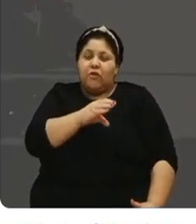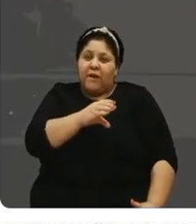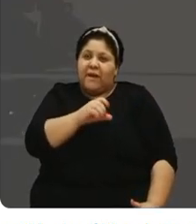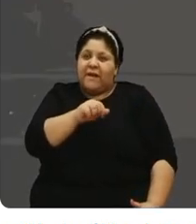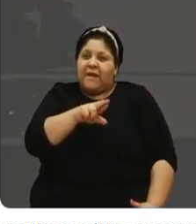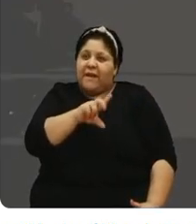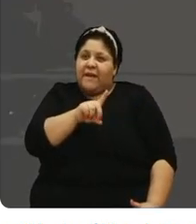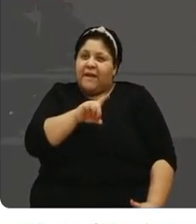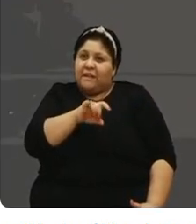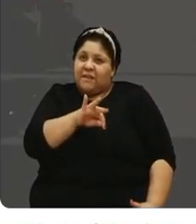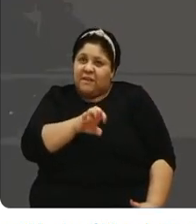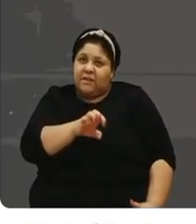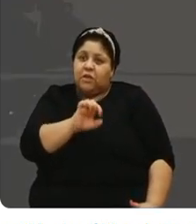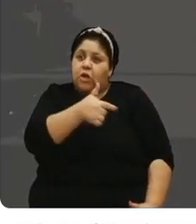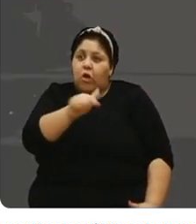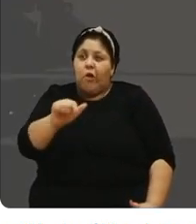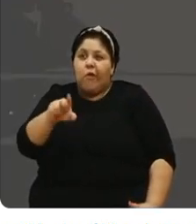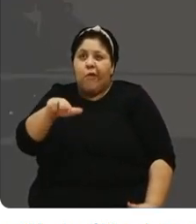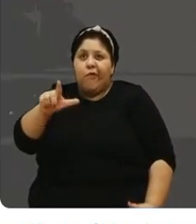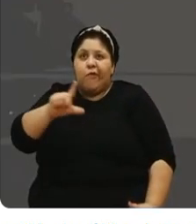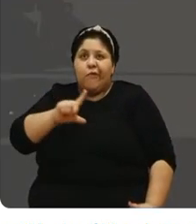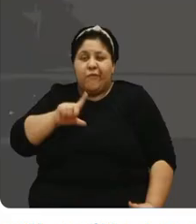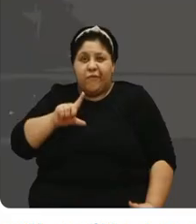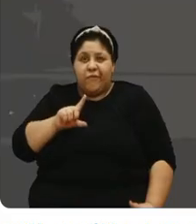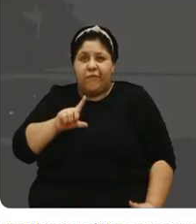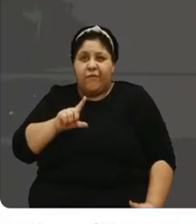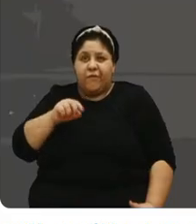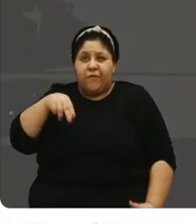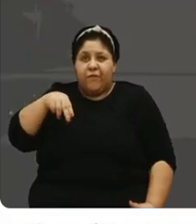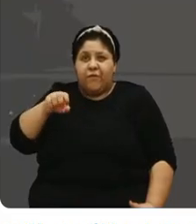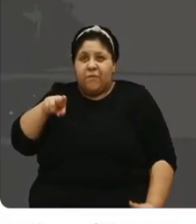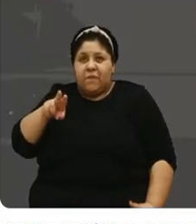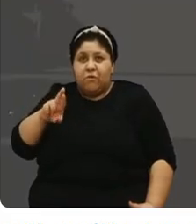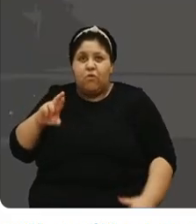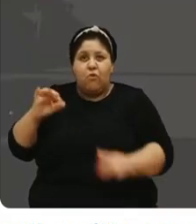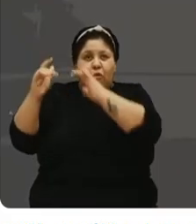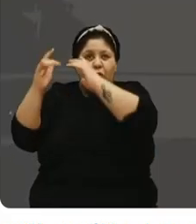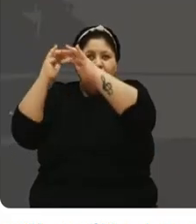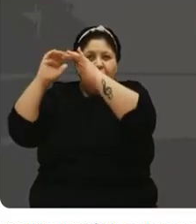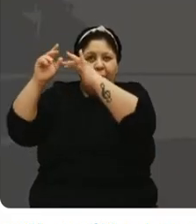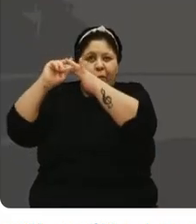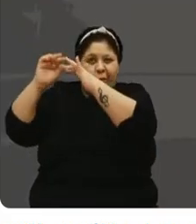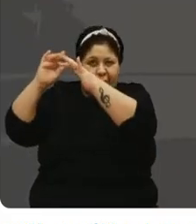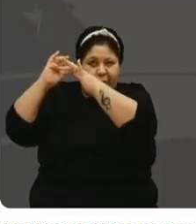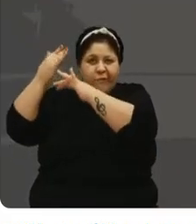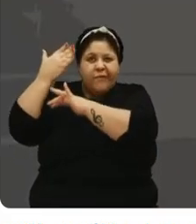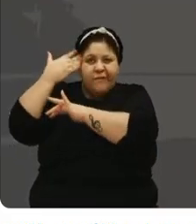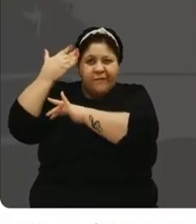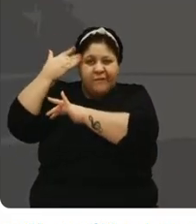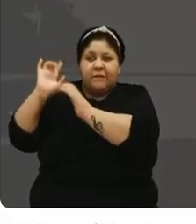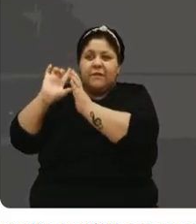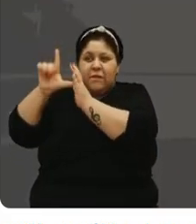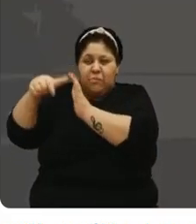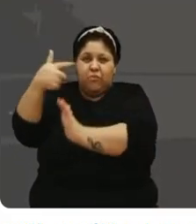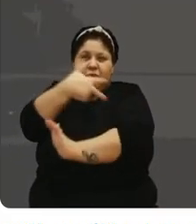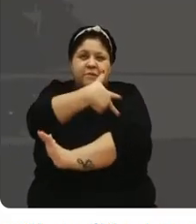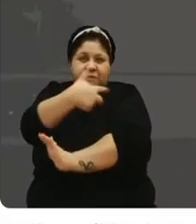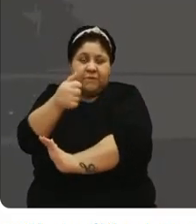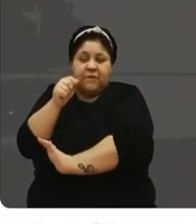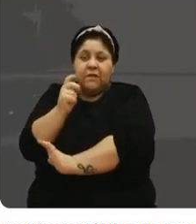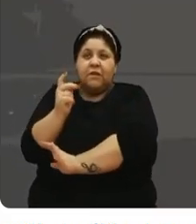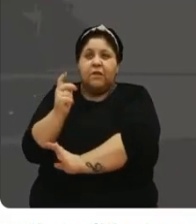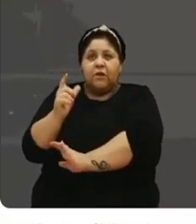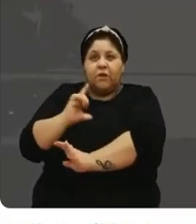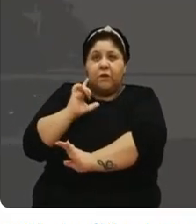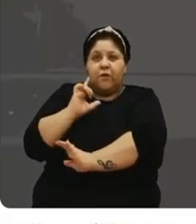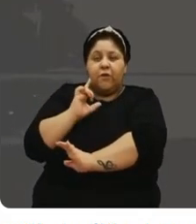coração, e eu tinha a irmã dela fazendo quadro neuropsiquiátrico, certo? Pós-vacina. Essa